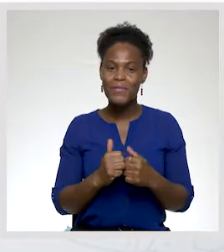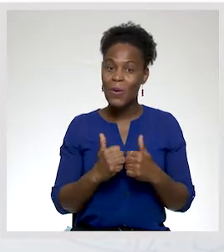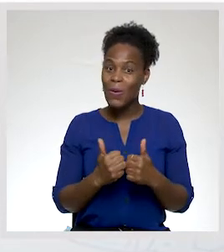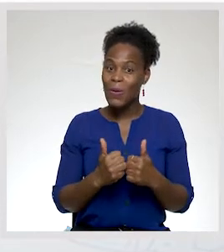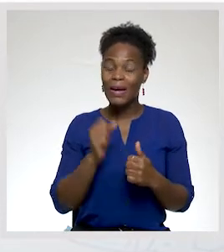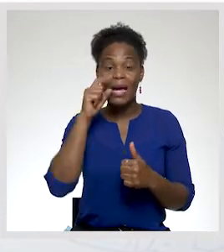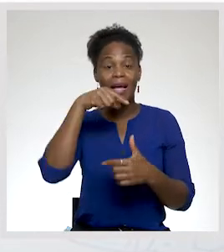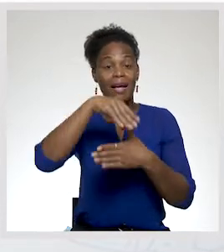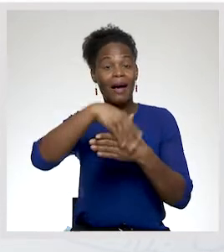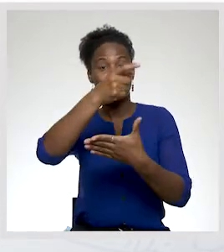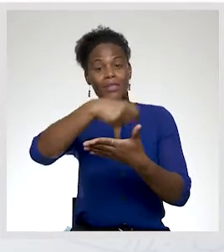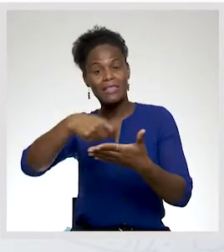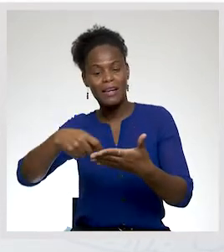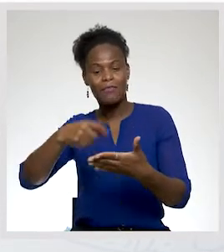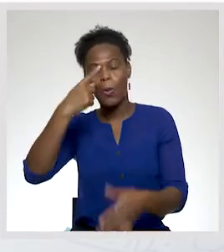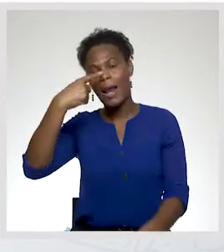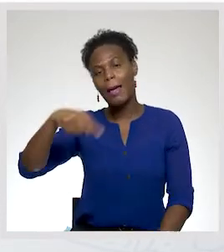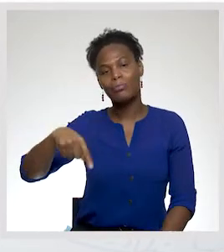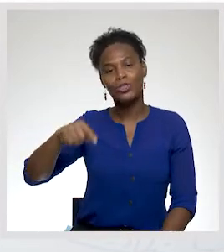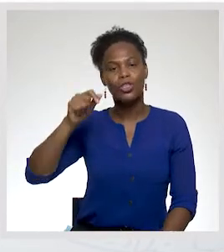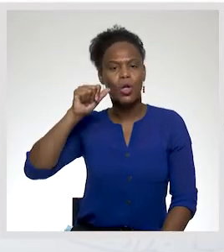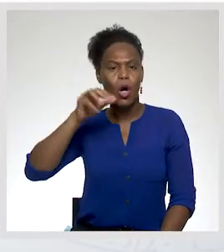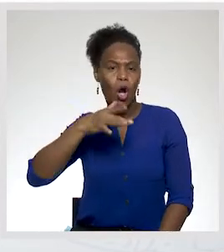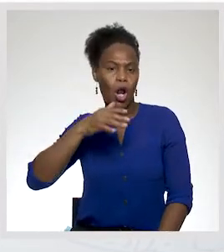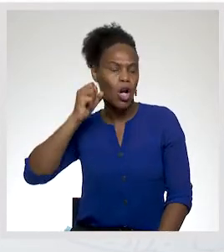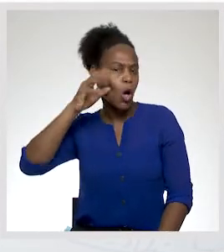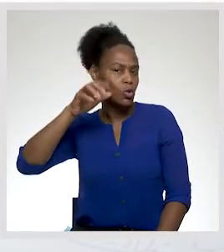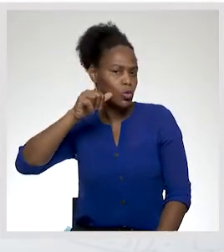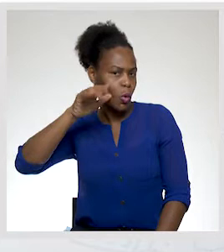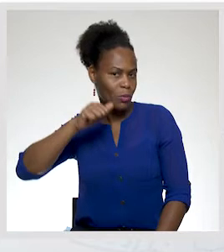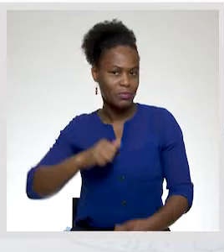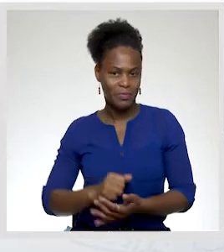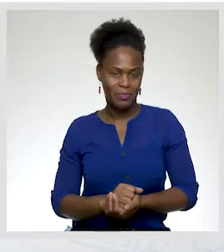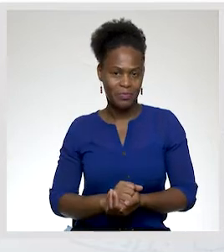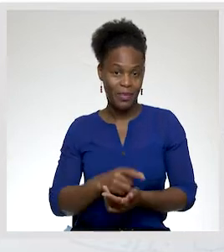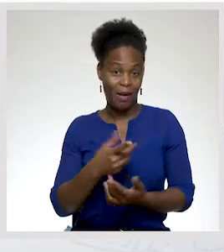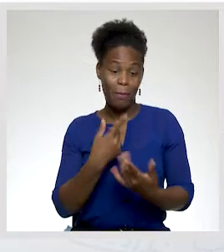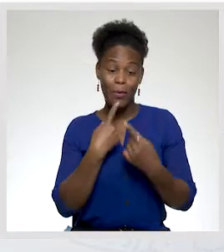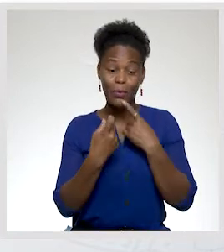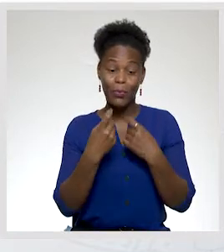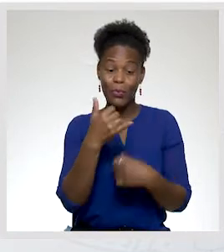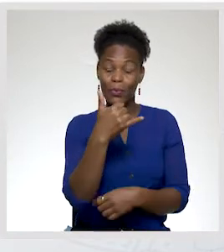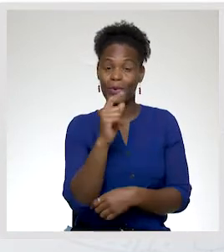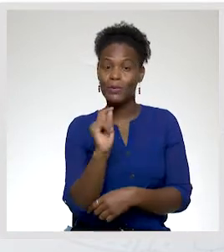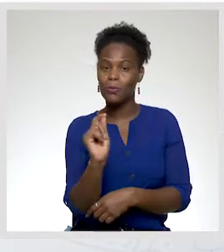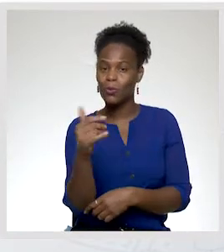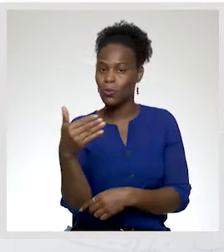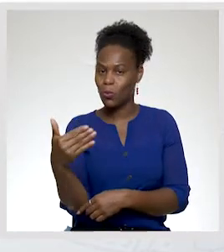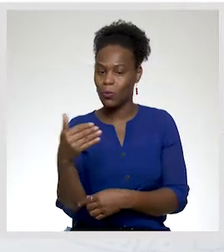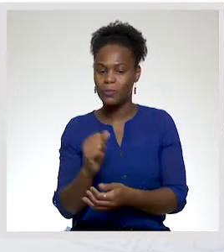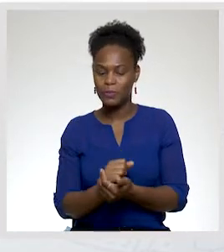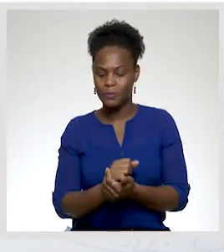Exatamente! Quem escreveu a carta foi o lápis roxo. A pergunta